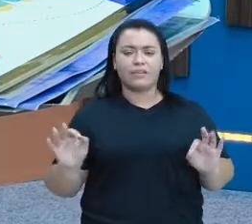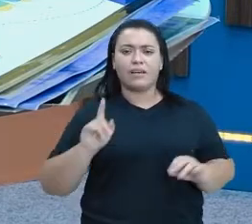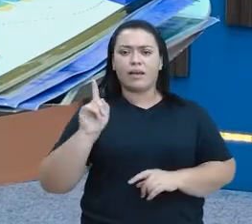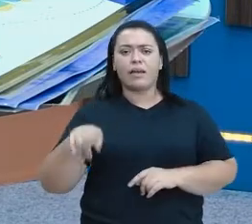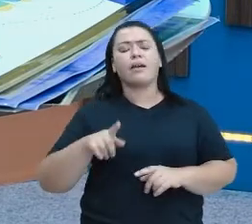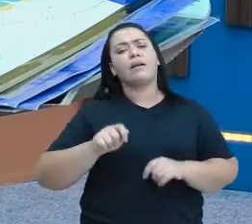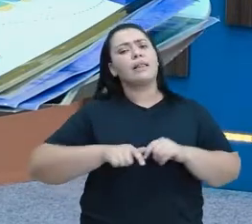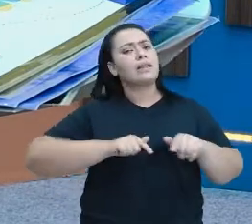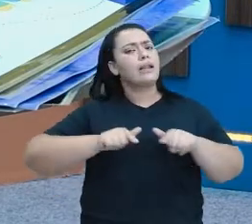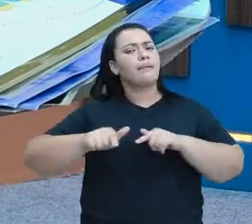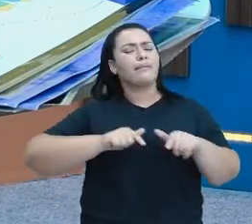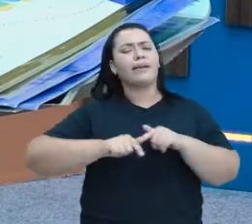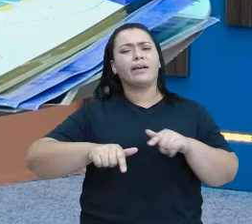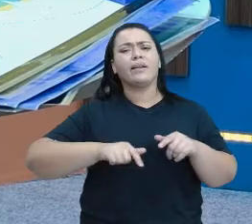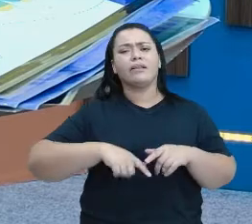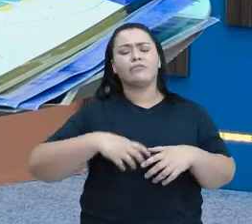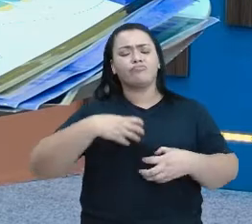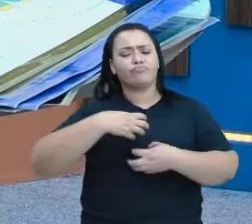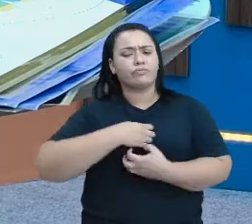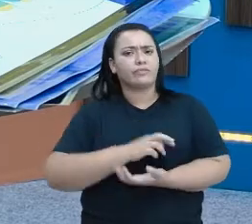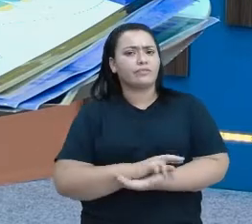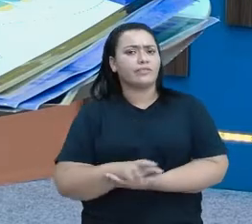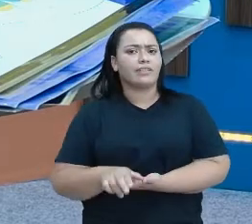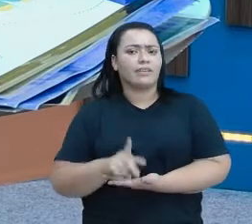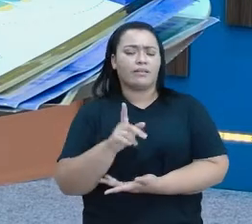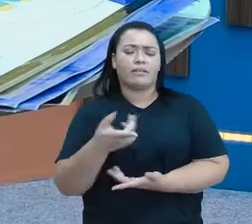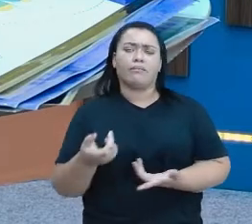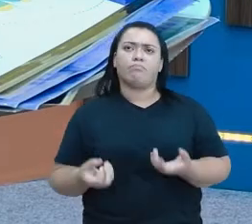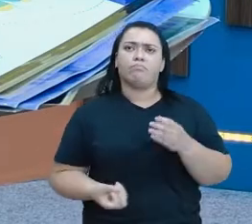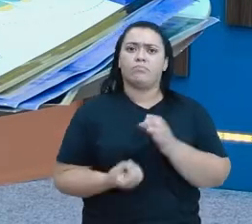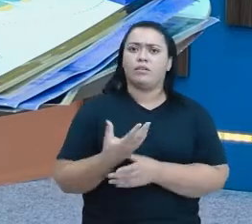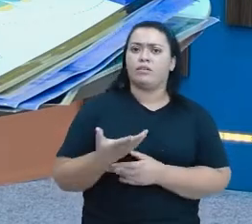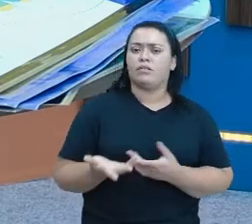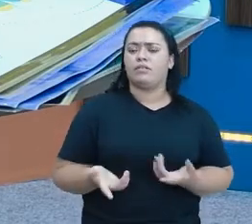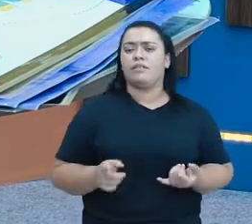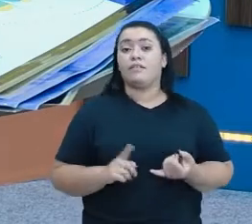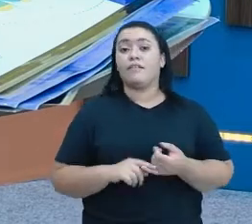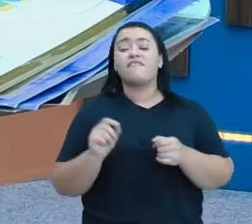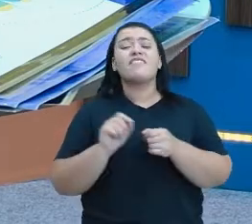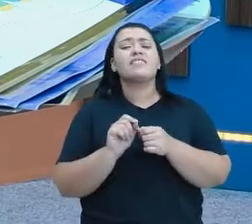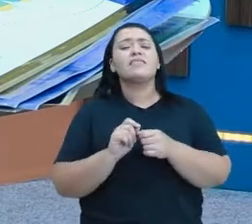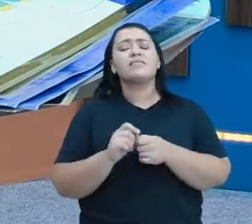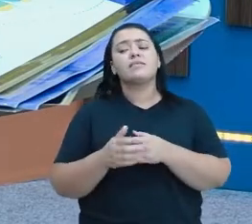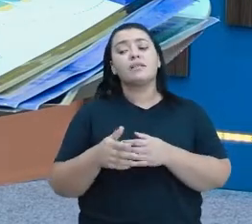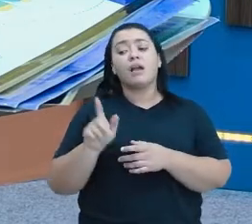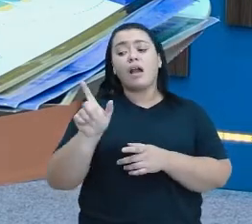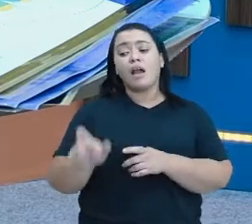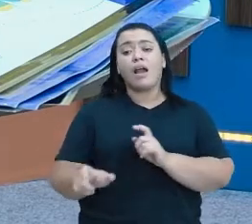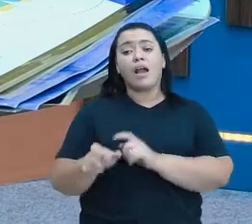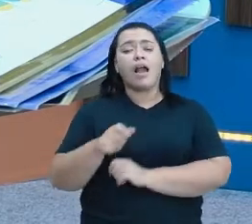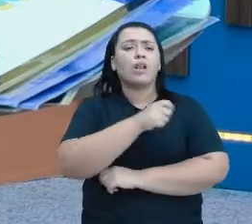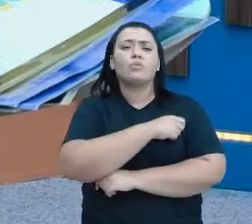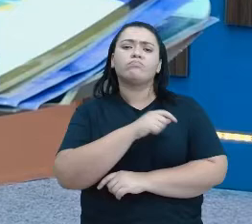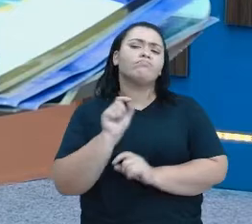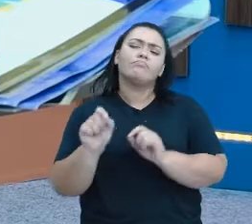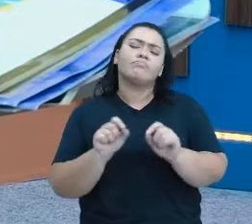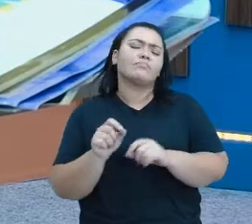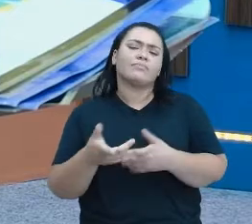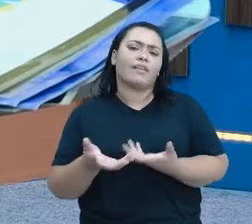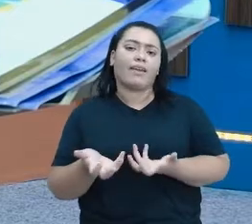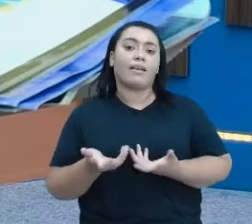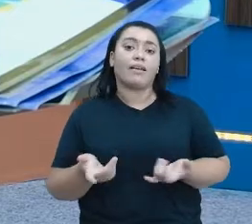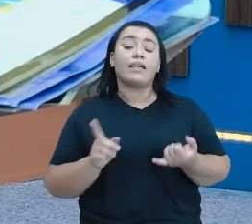de diversas maneiras. Você pode trabalhar a criatividade, ele construir o que ele quiser. Aqui você trabalha